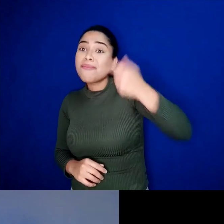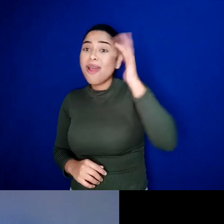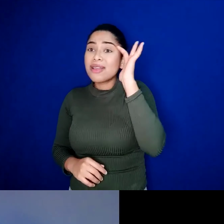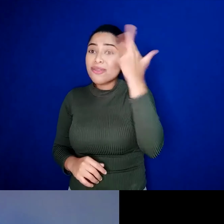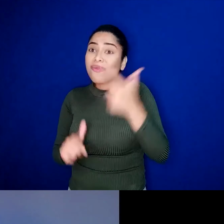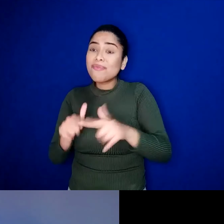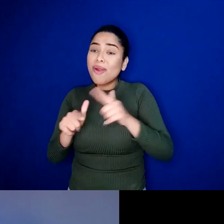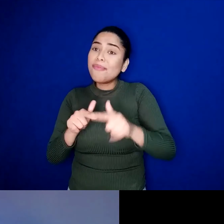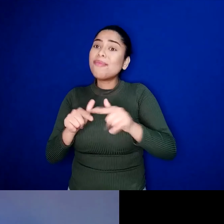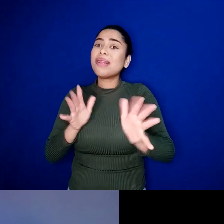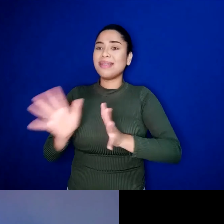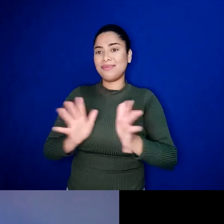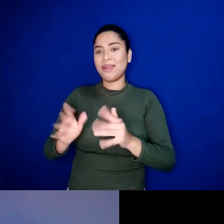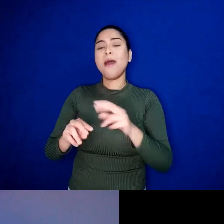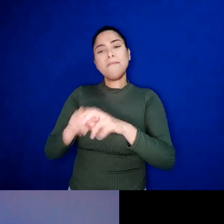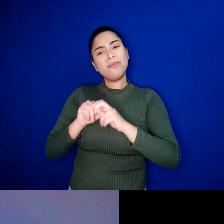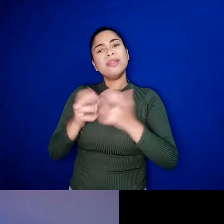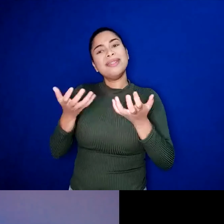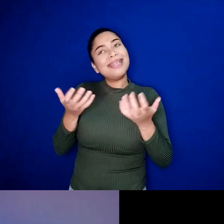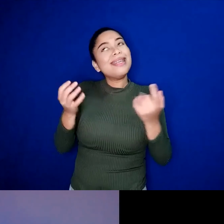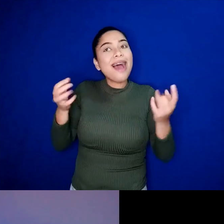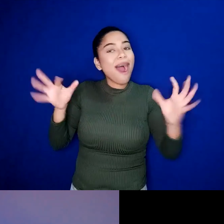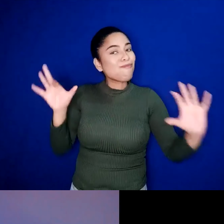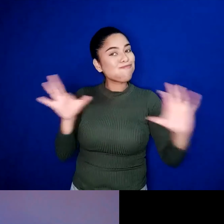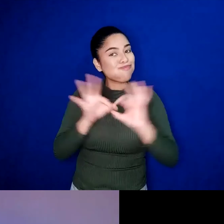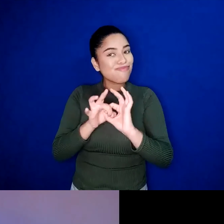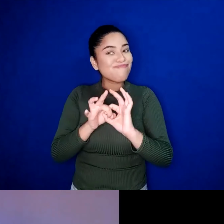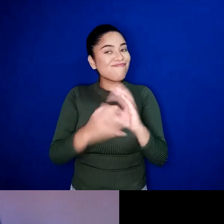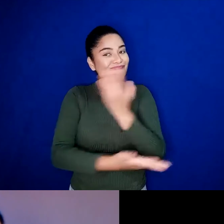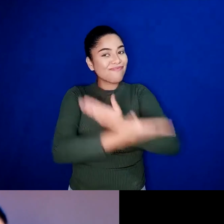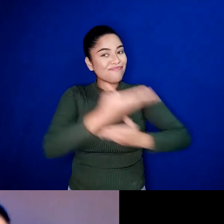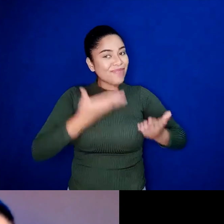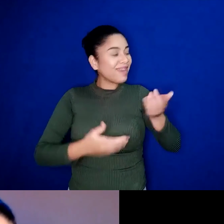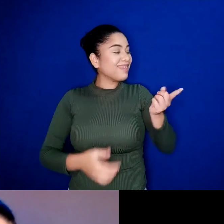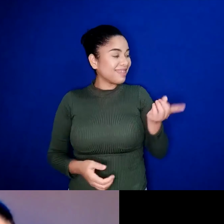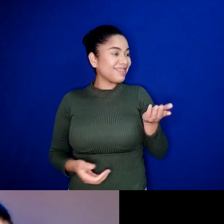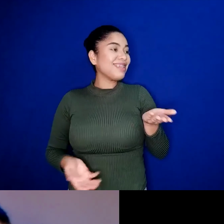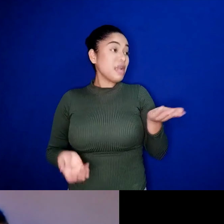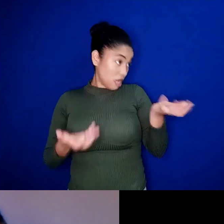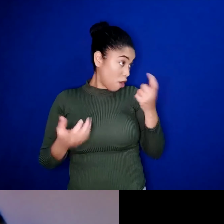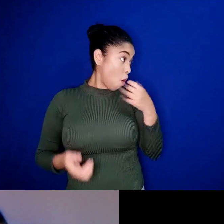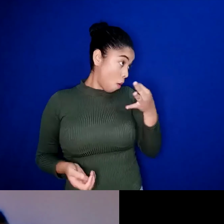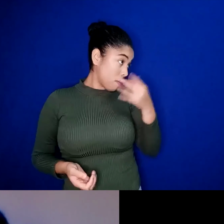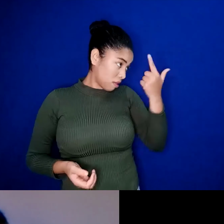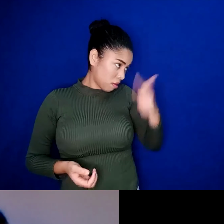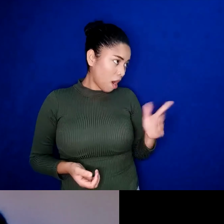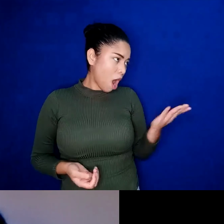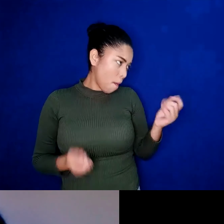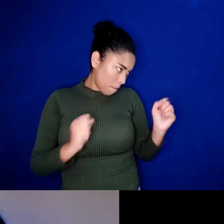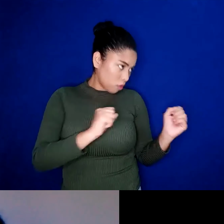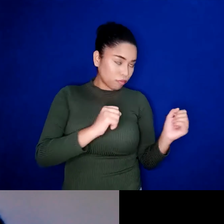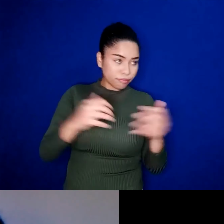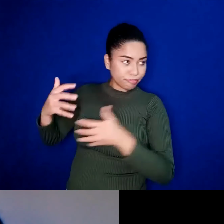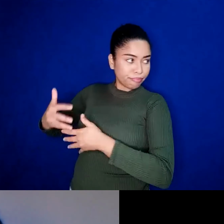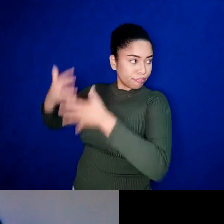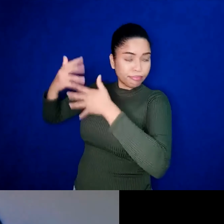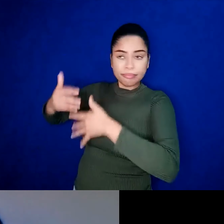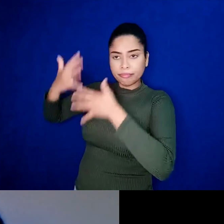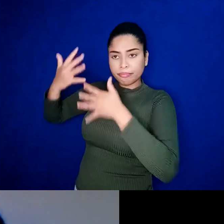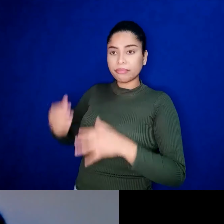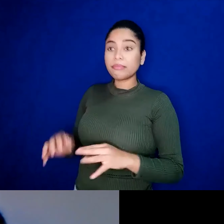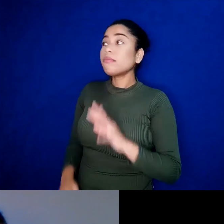pouco dessa ideia desse Rappa amarrar um pouco isso assim aí você quer comentar alguma coisa eu posso nessa perguntas uma coisa